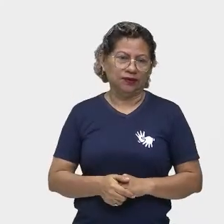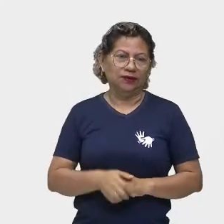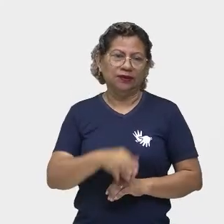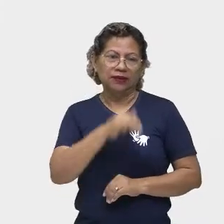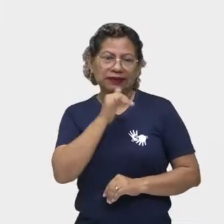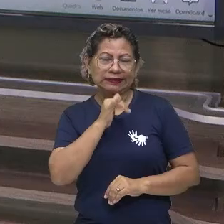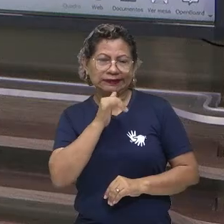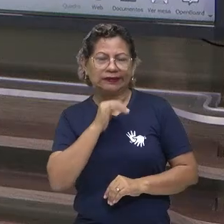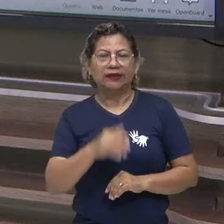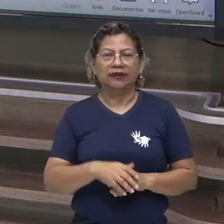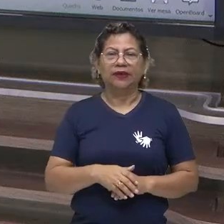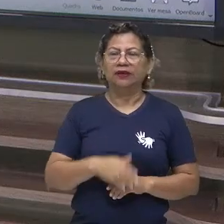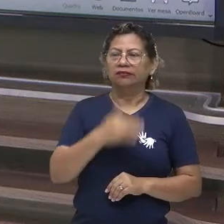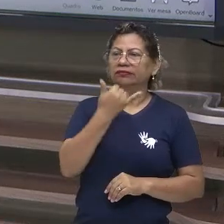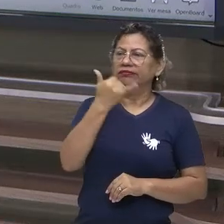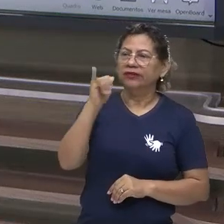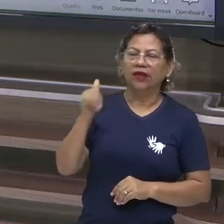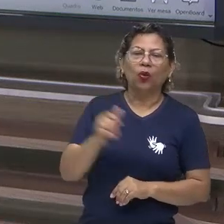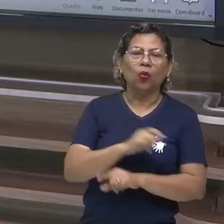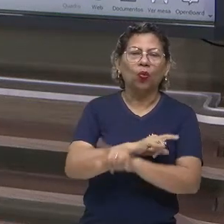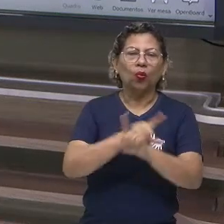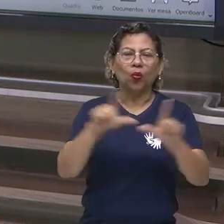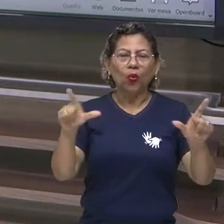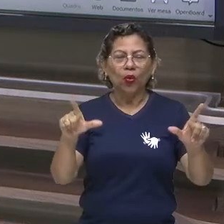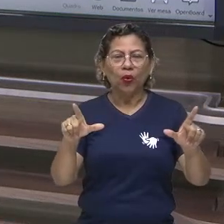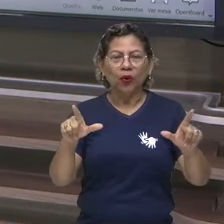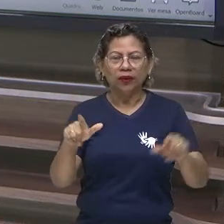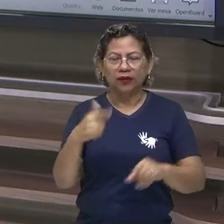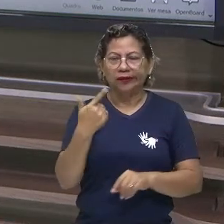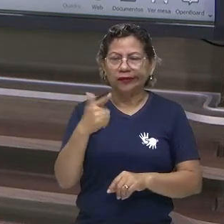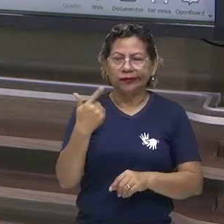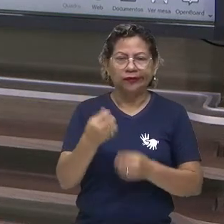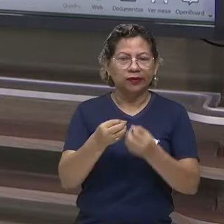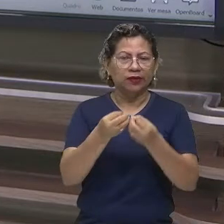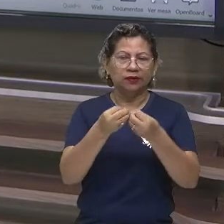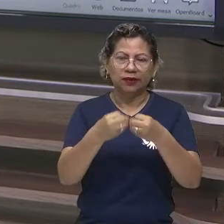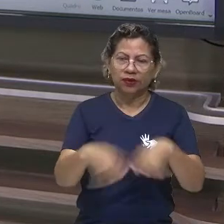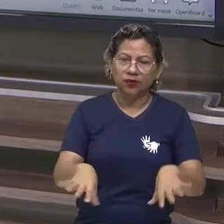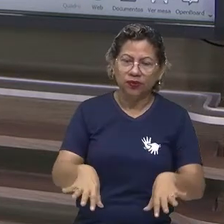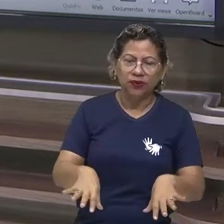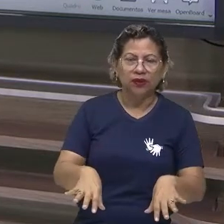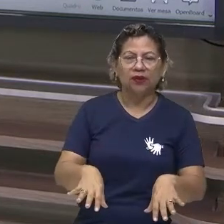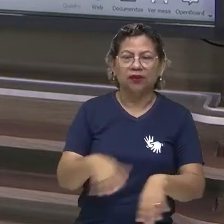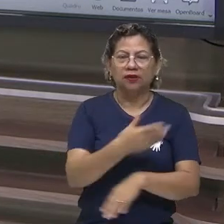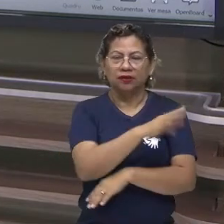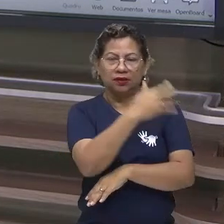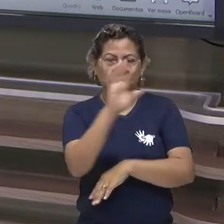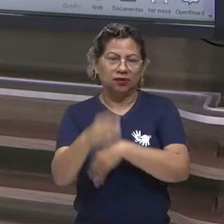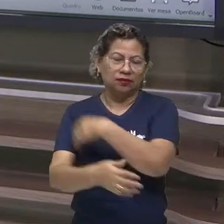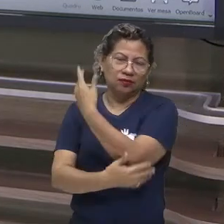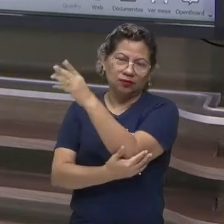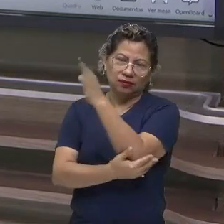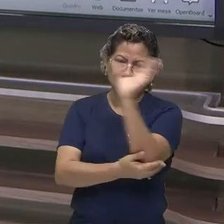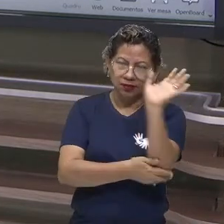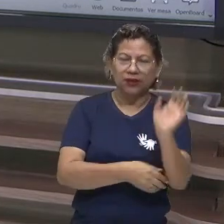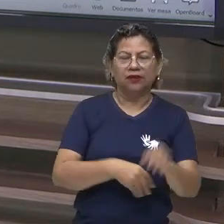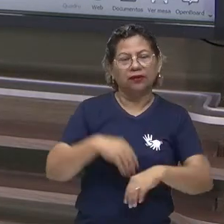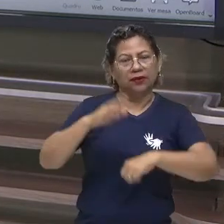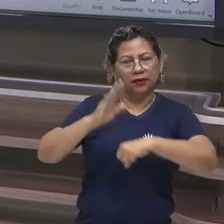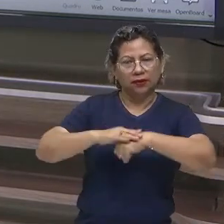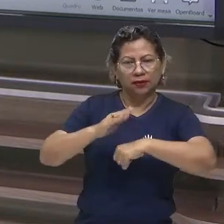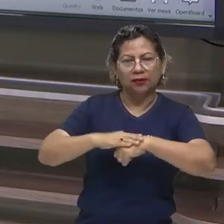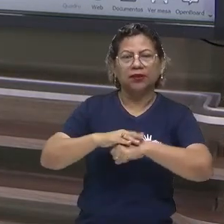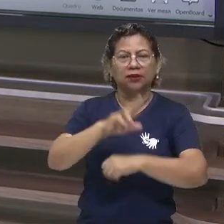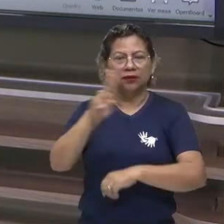de uma energia mais limpa, que gera poucos resíduos no ambiente, né? Então, ela é melhor para o ambiente, é